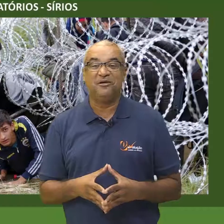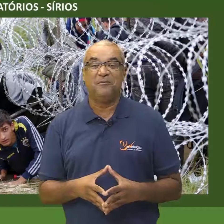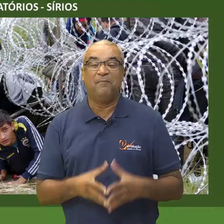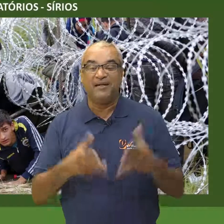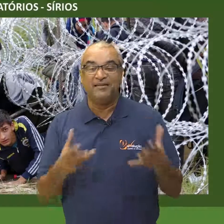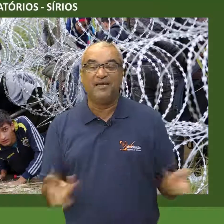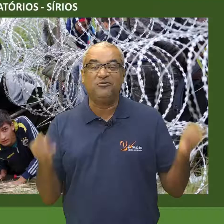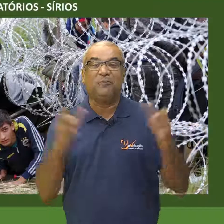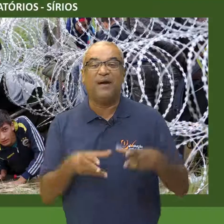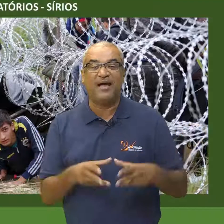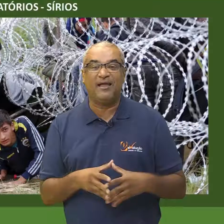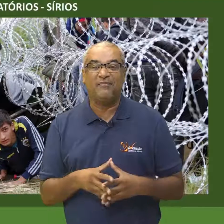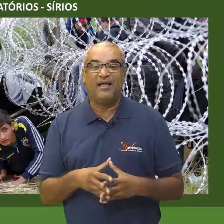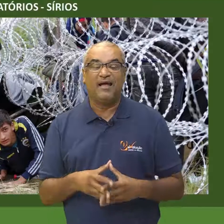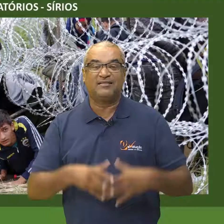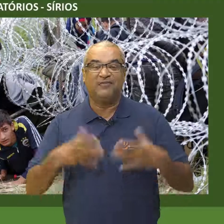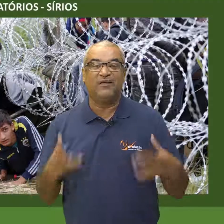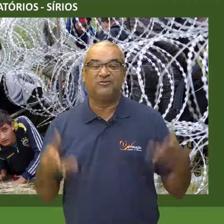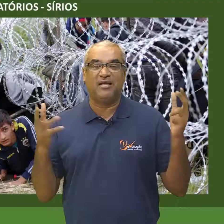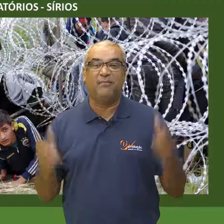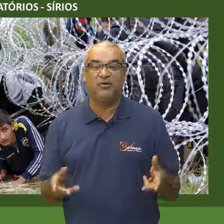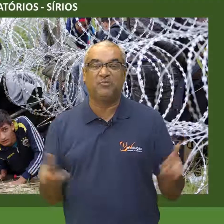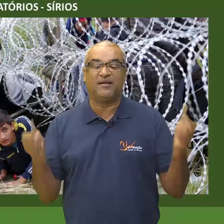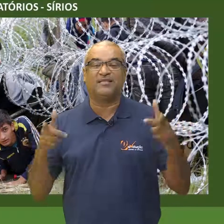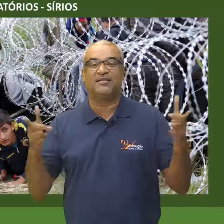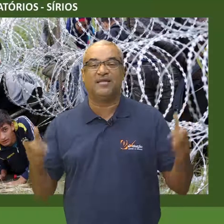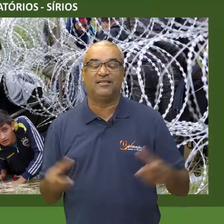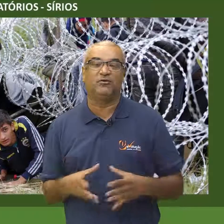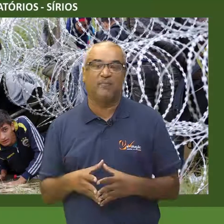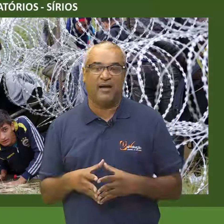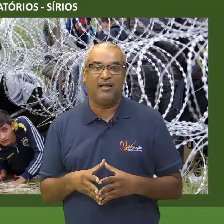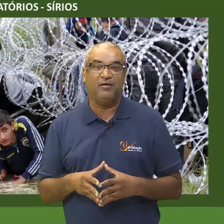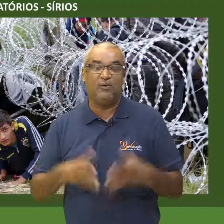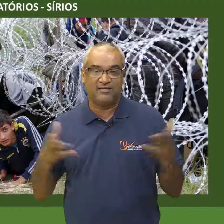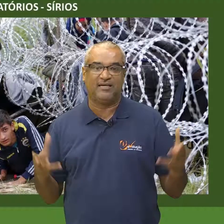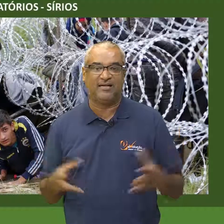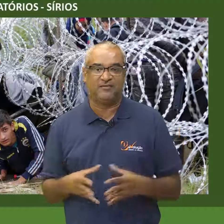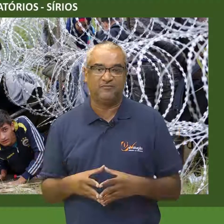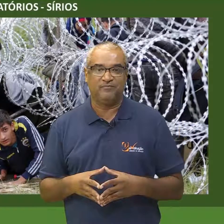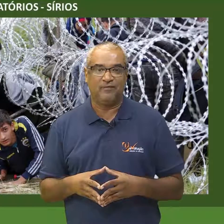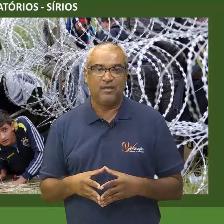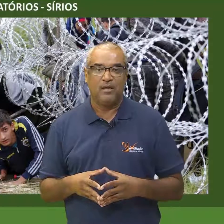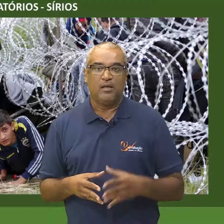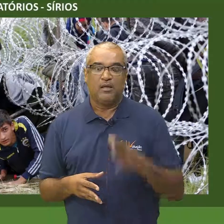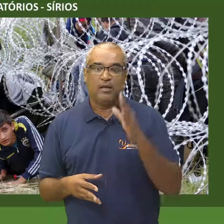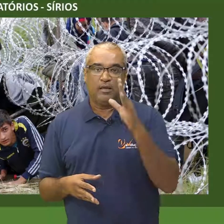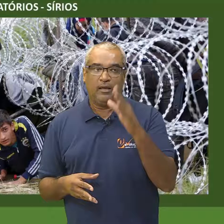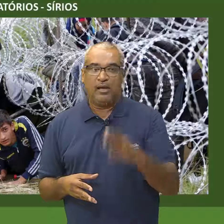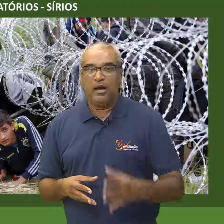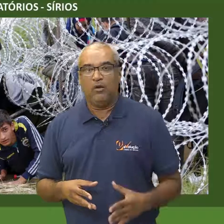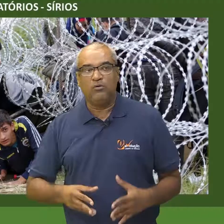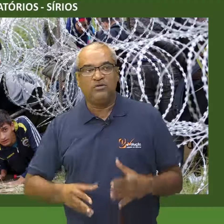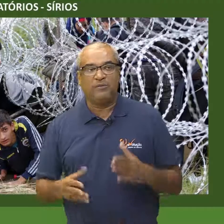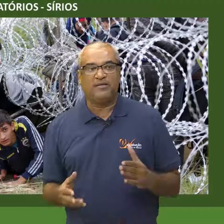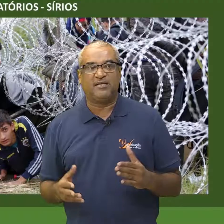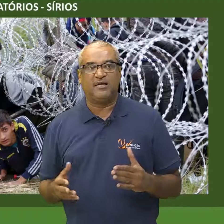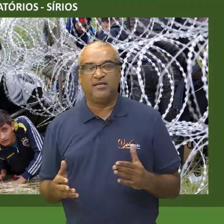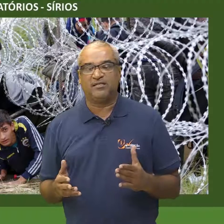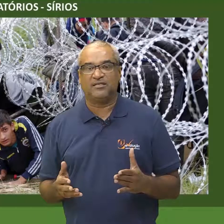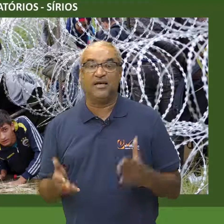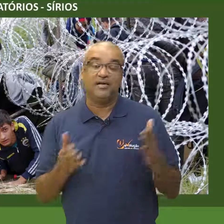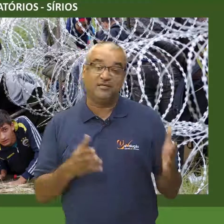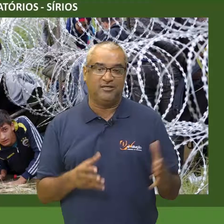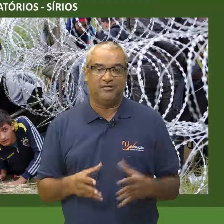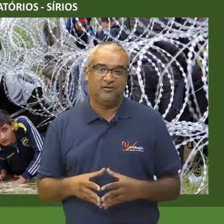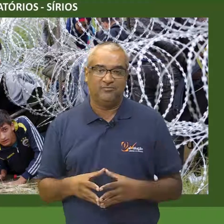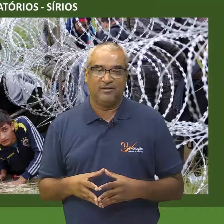Unidos mandando bala através dos rebeldes para tentar derrubar o Assad. Alguns